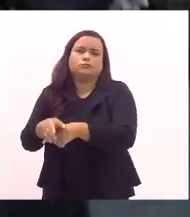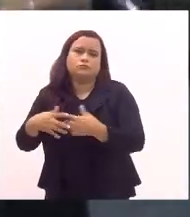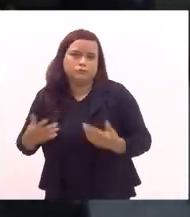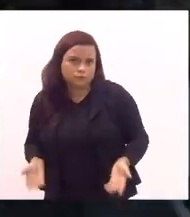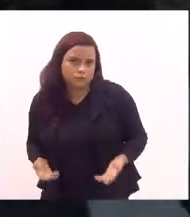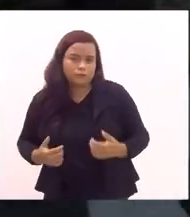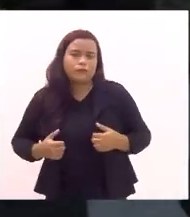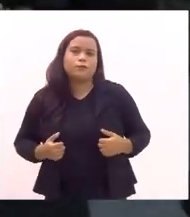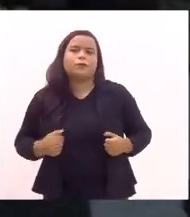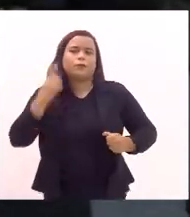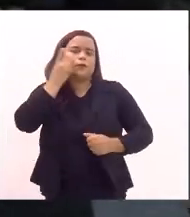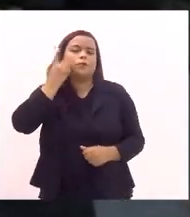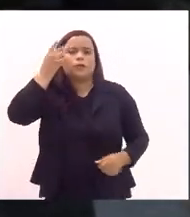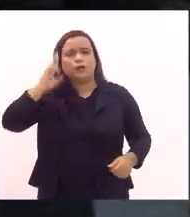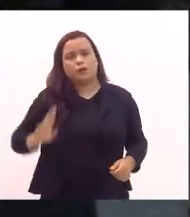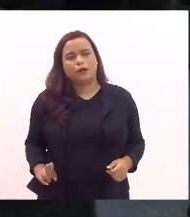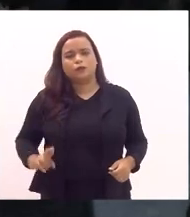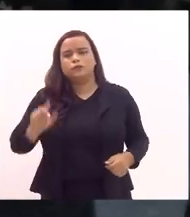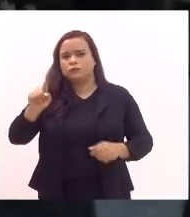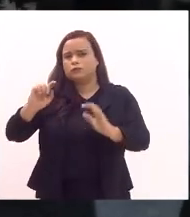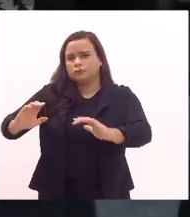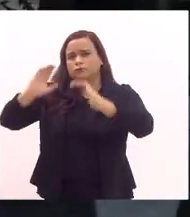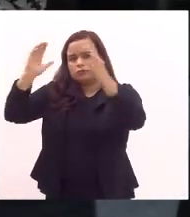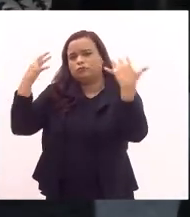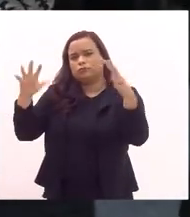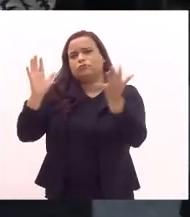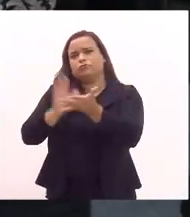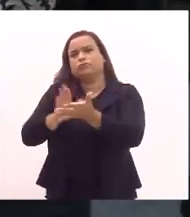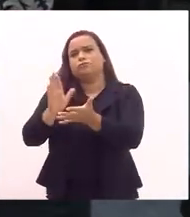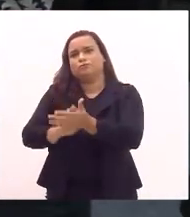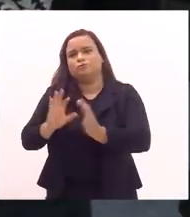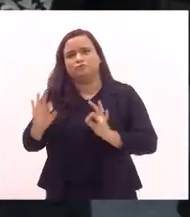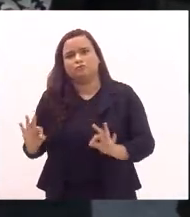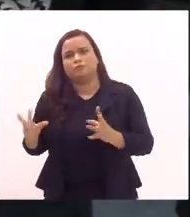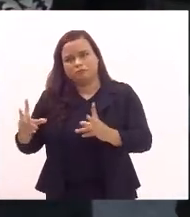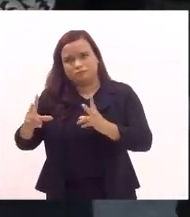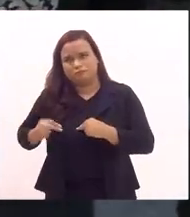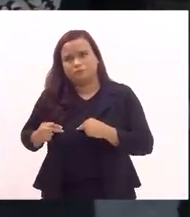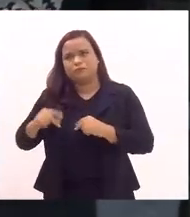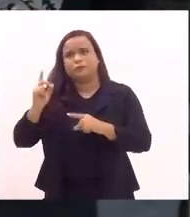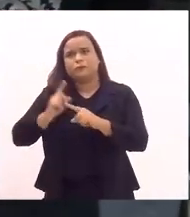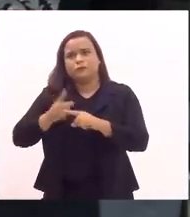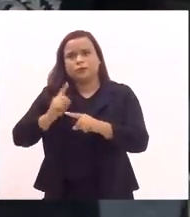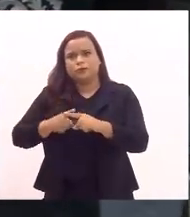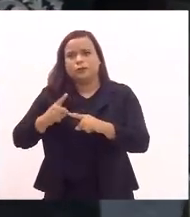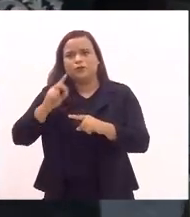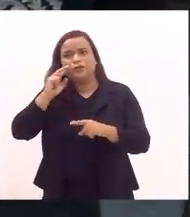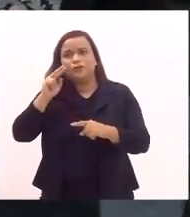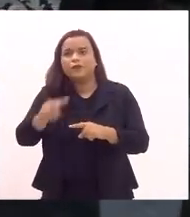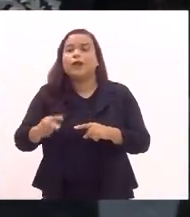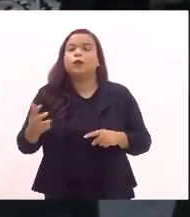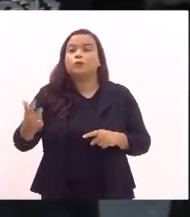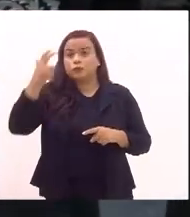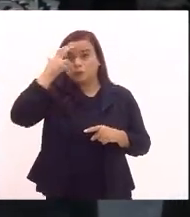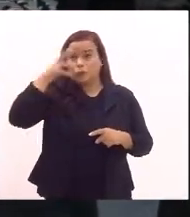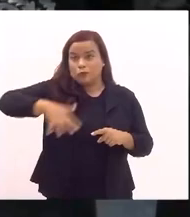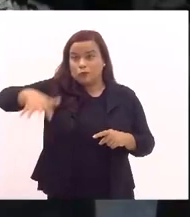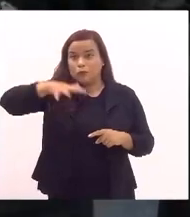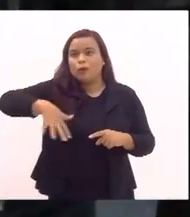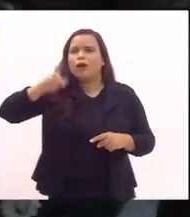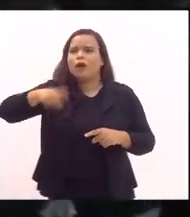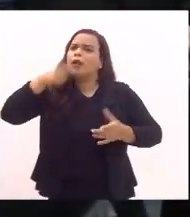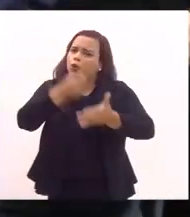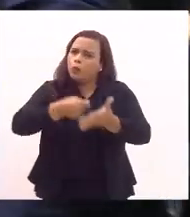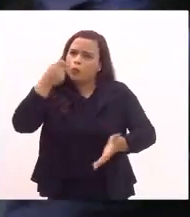portanto deputada Renata Souza vossa excelência está de parabéns o que ver a dimensão cultural como uma dimensão